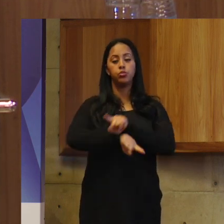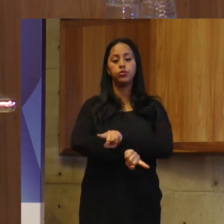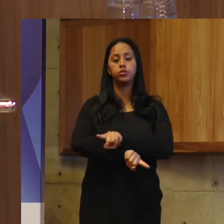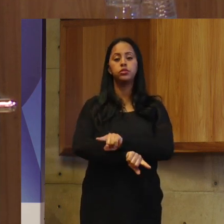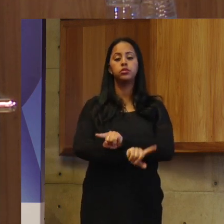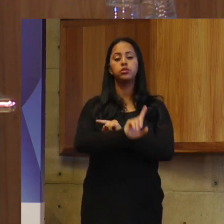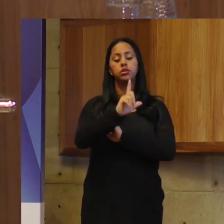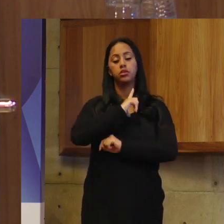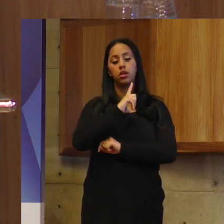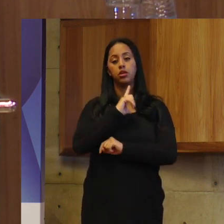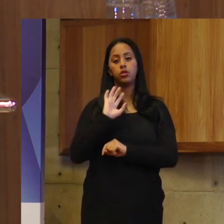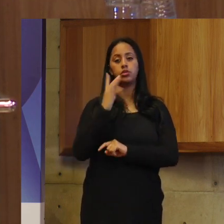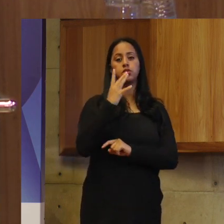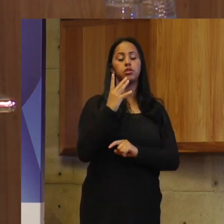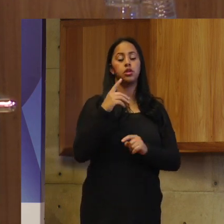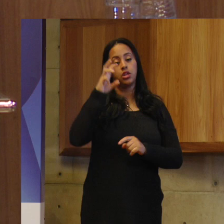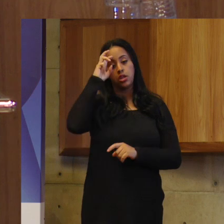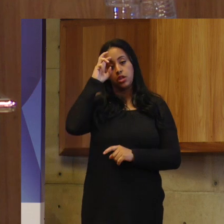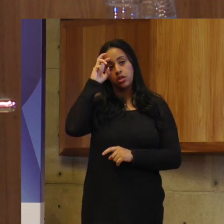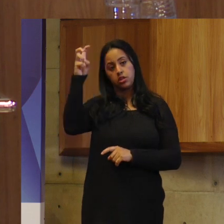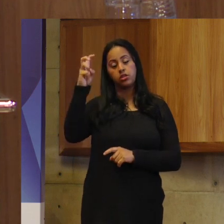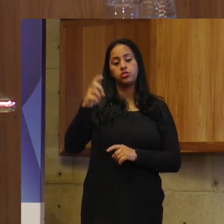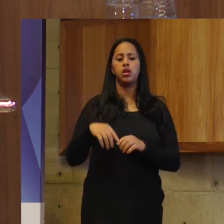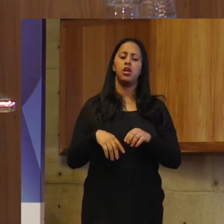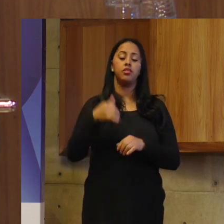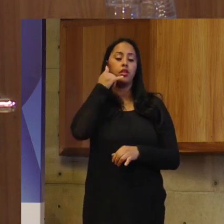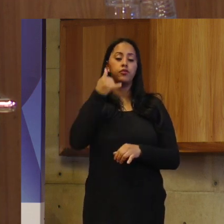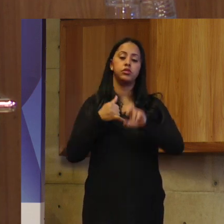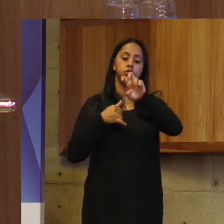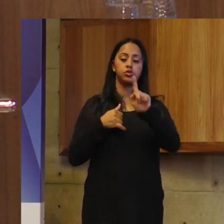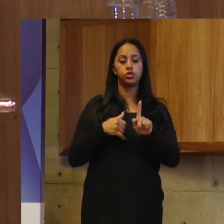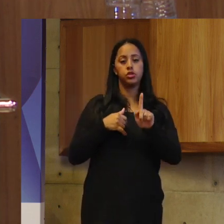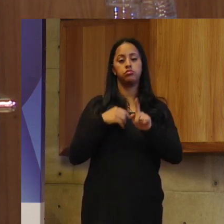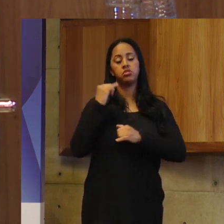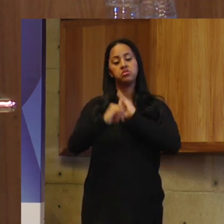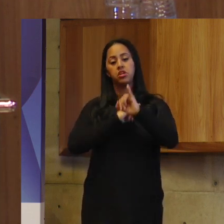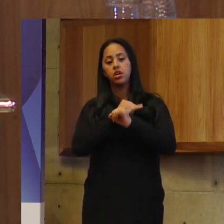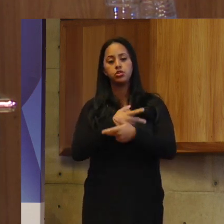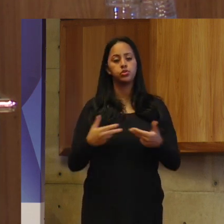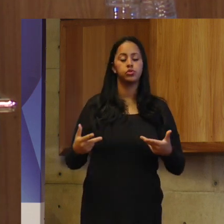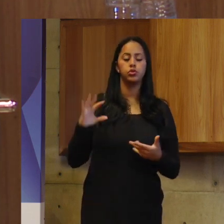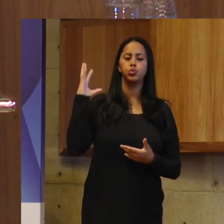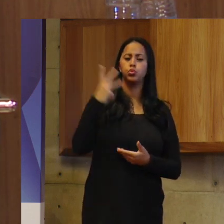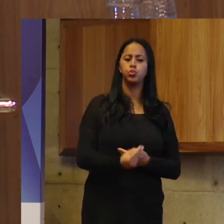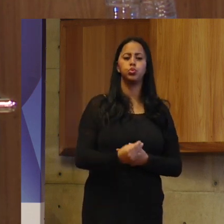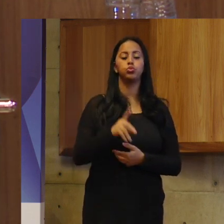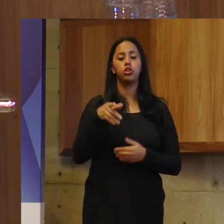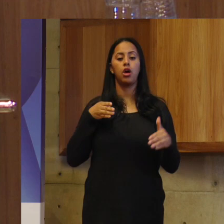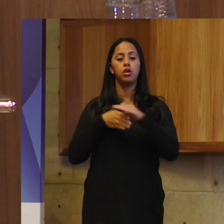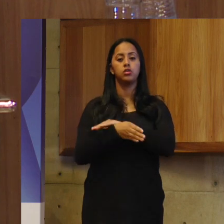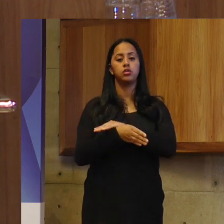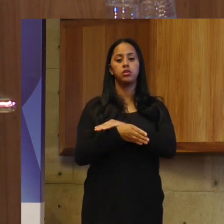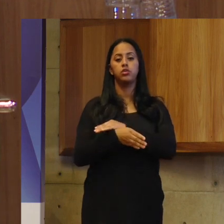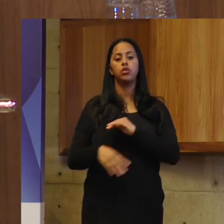está acontecendo entre inteligência artificial, telefonia 5G, internet das coisas. Tudo isso está entrando no